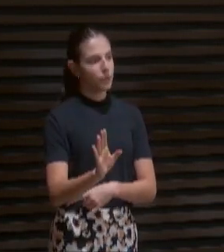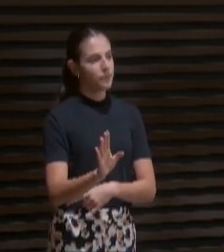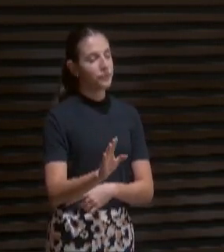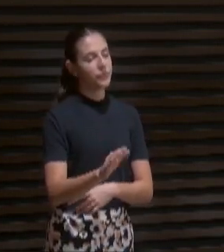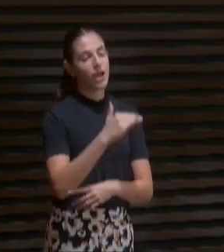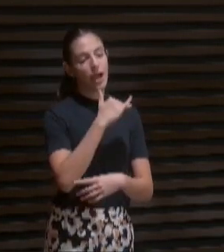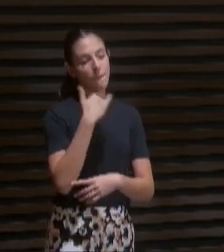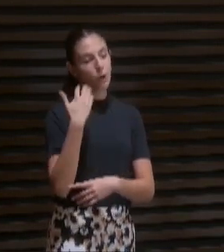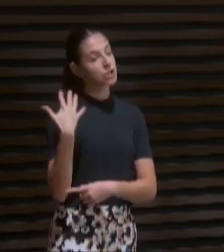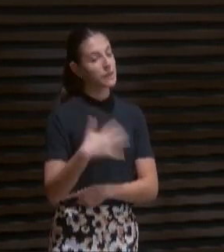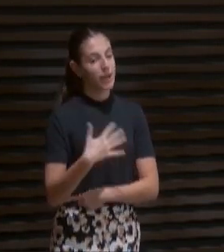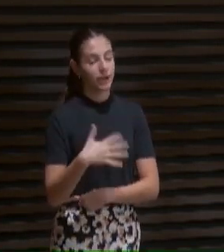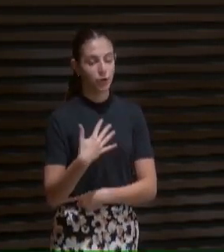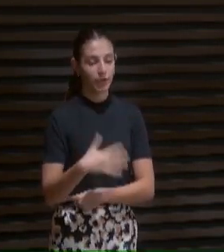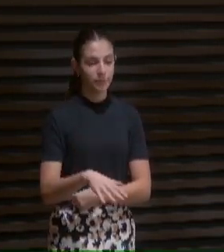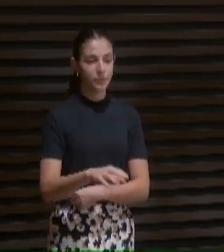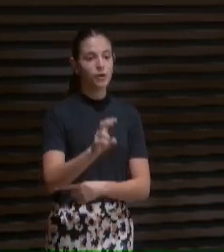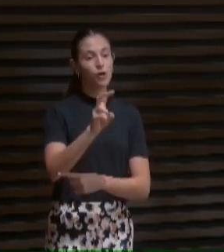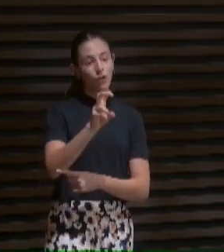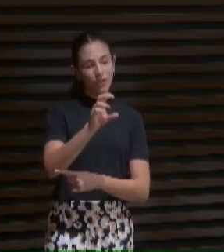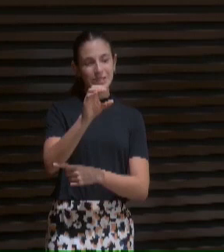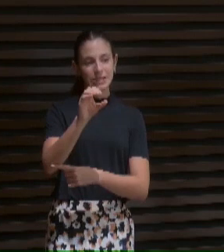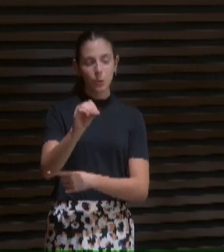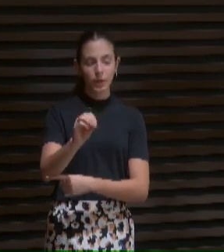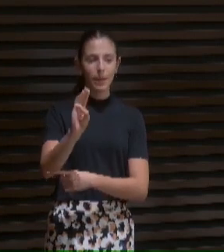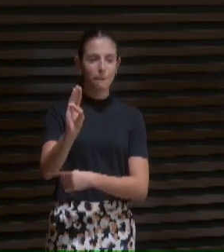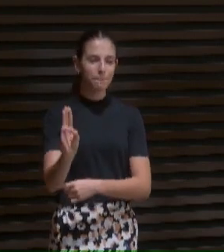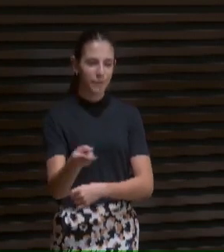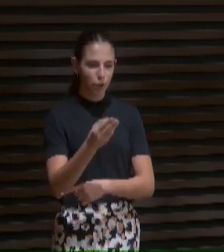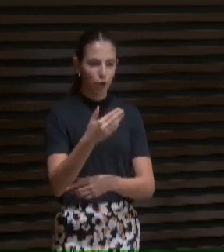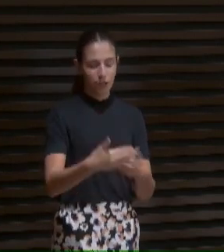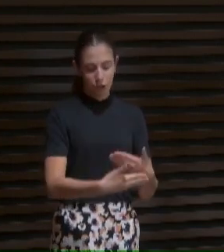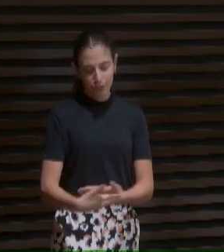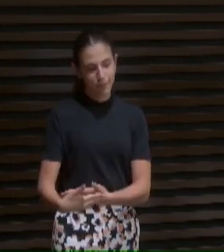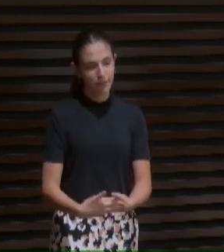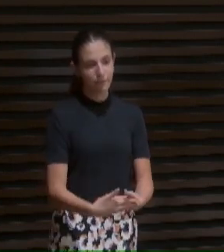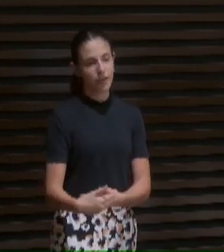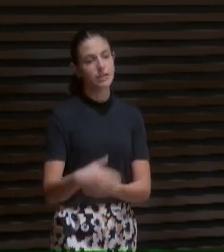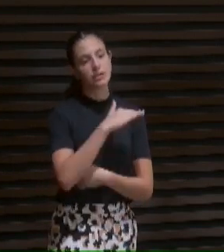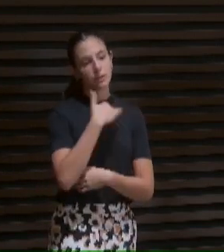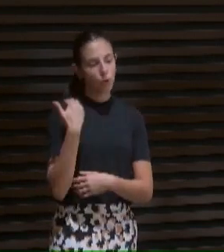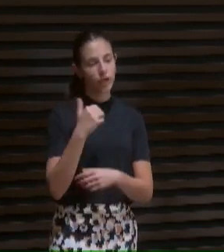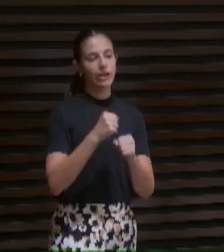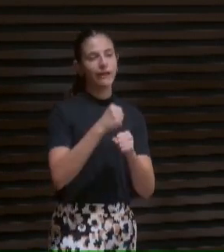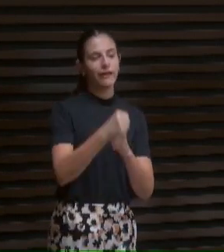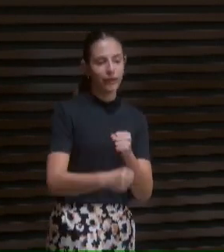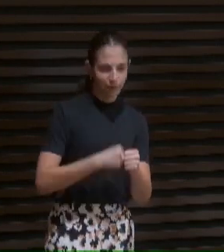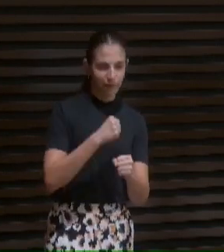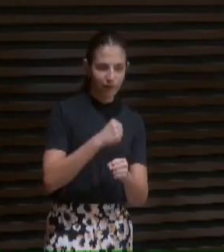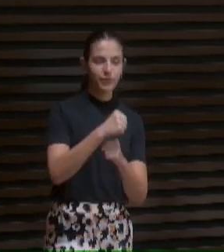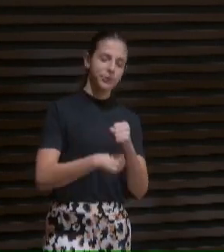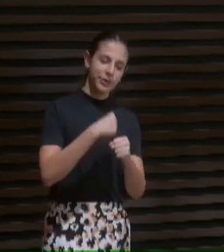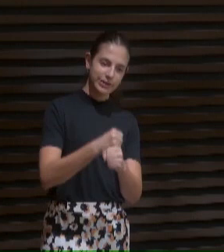morte maior são dos 50 milhões de bebês que morrem a cada ano no mundo.